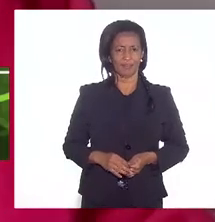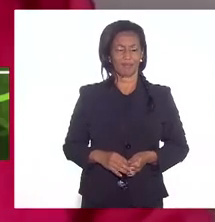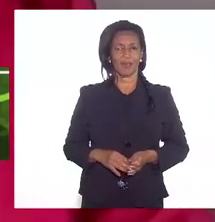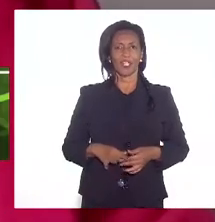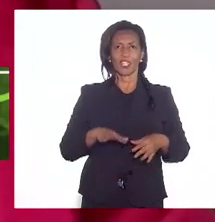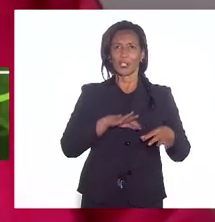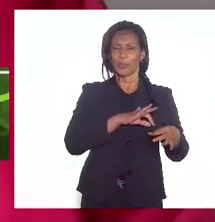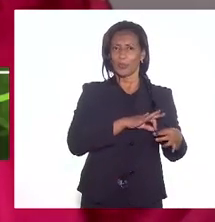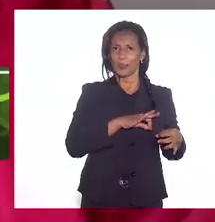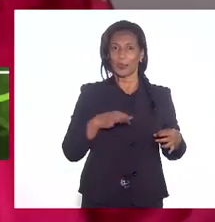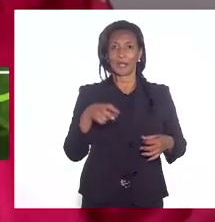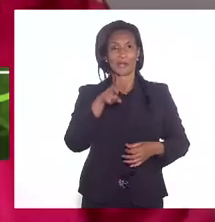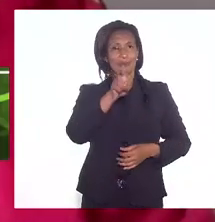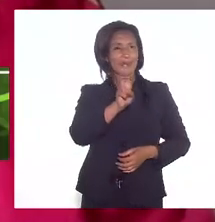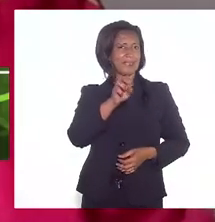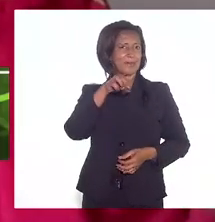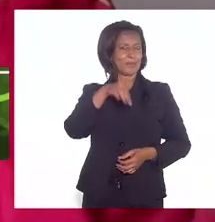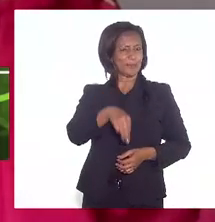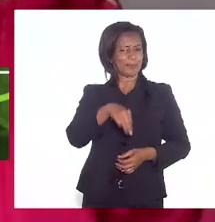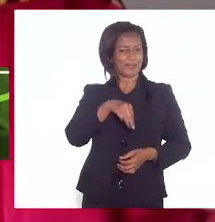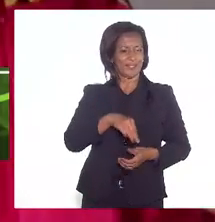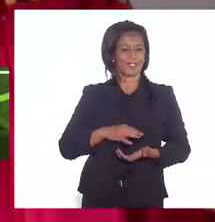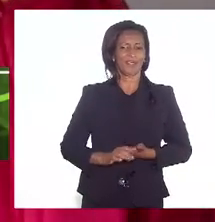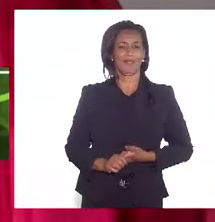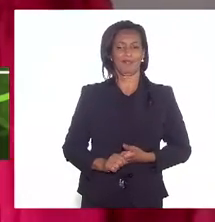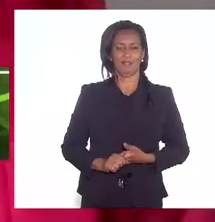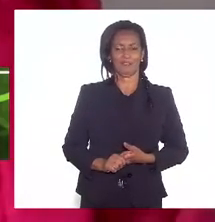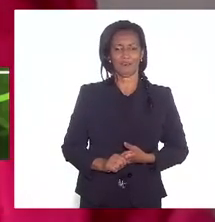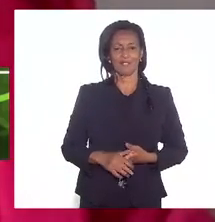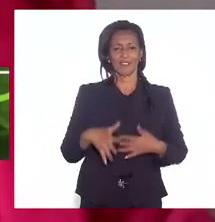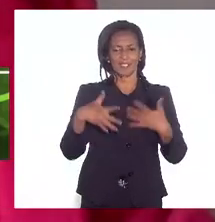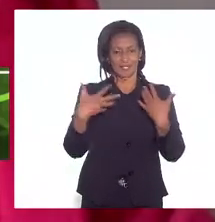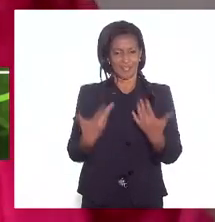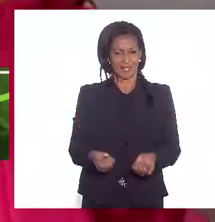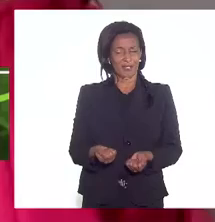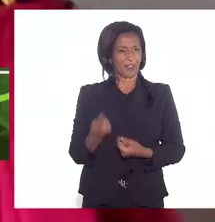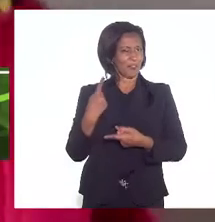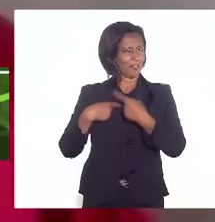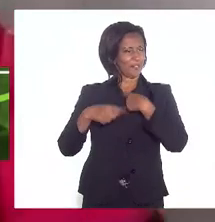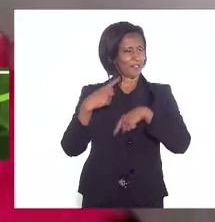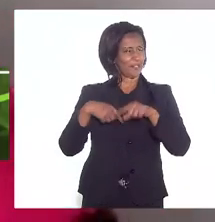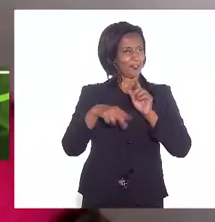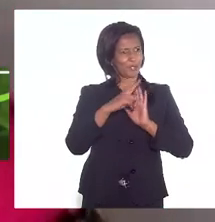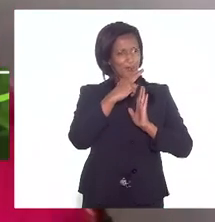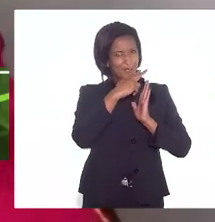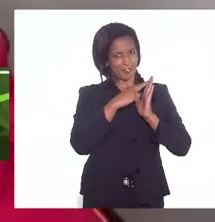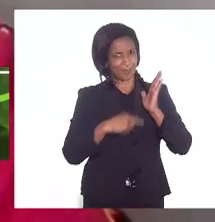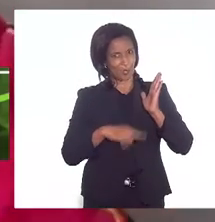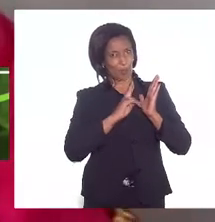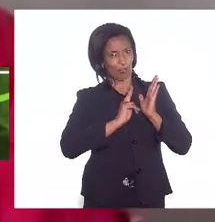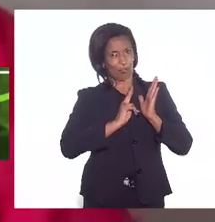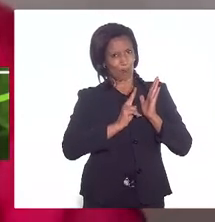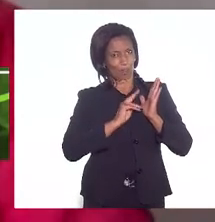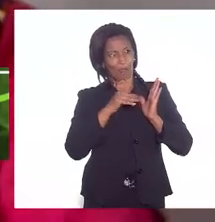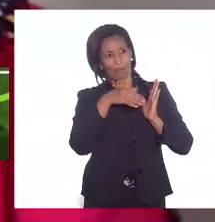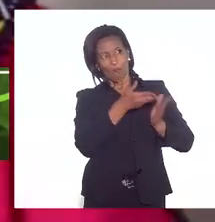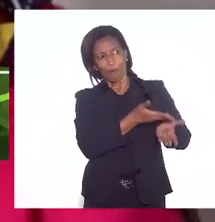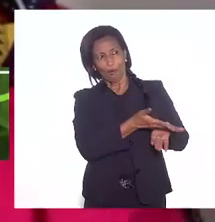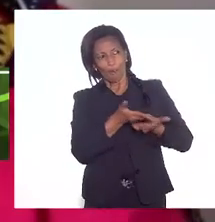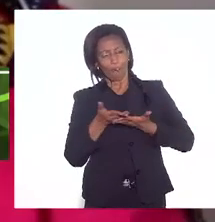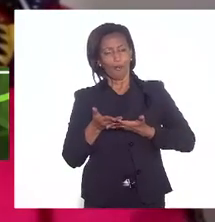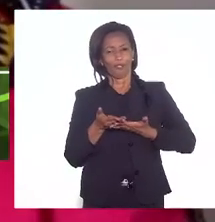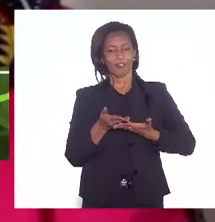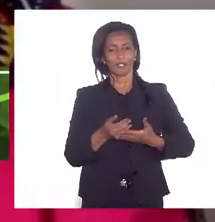extensos cinco minutos então vamos lá retomando aqui a lista de inscritos chamo